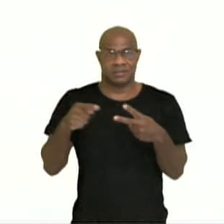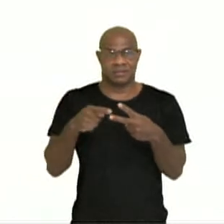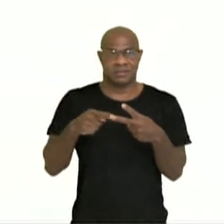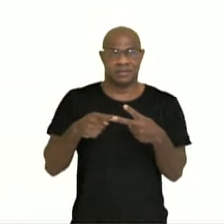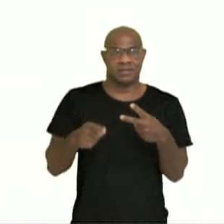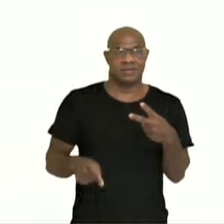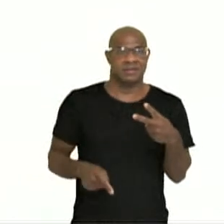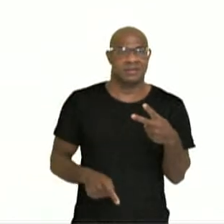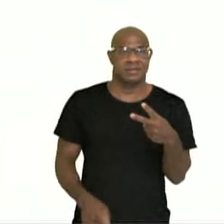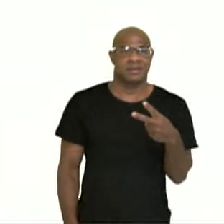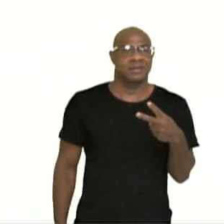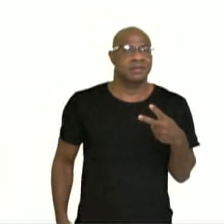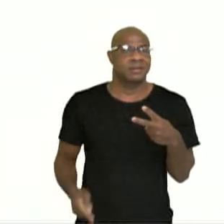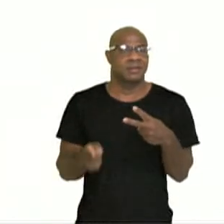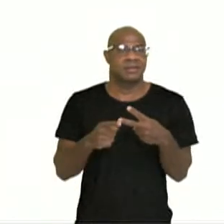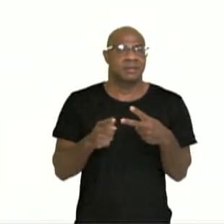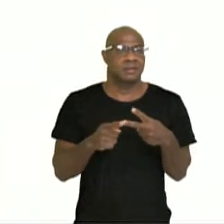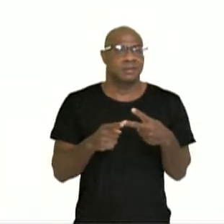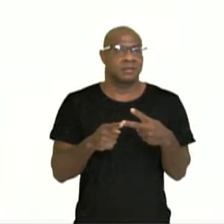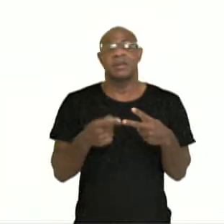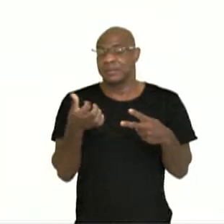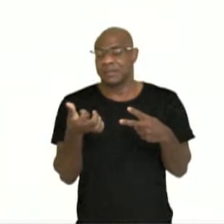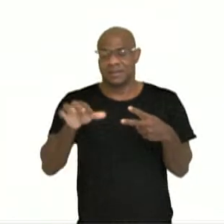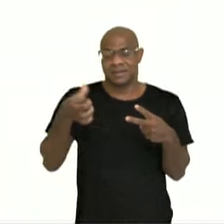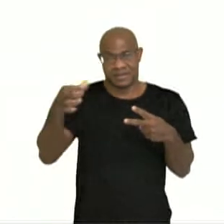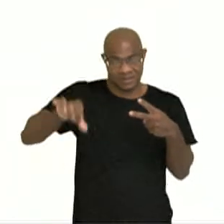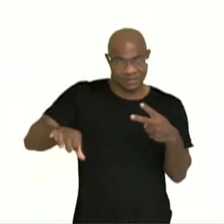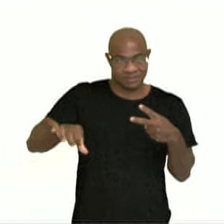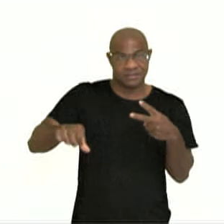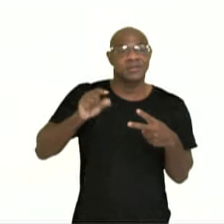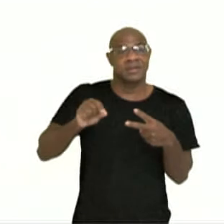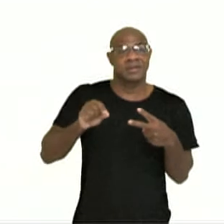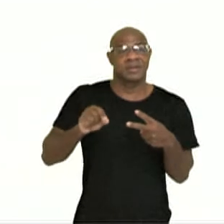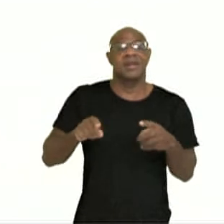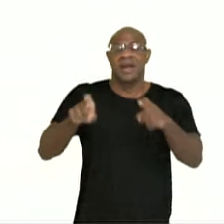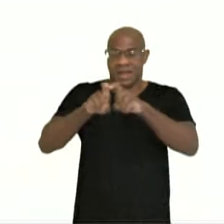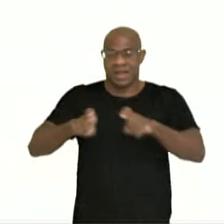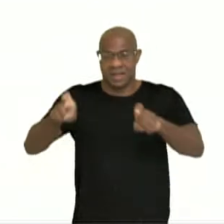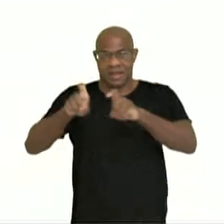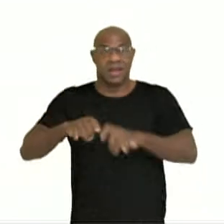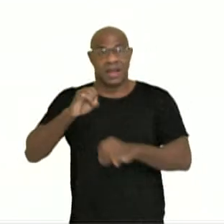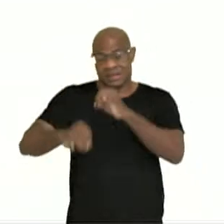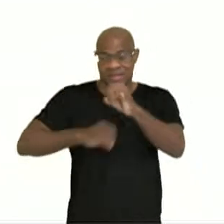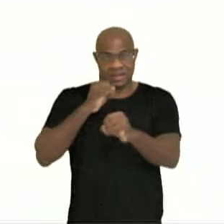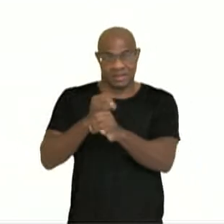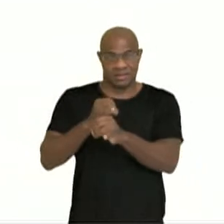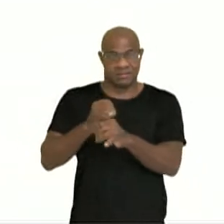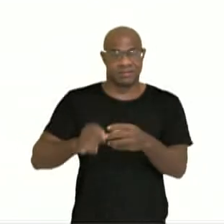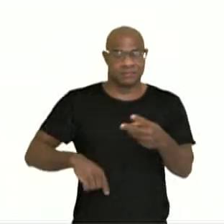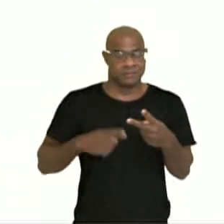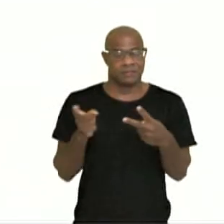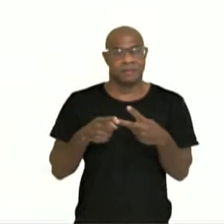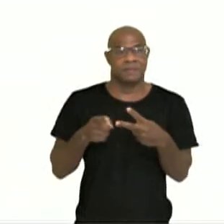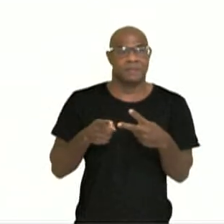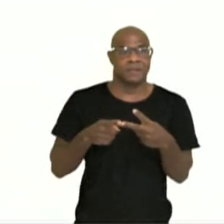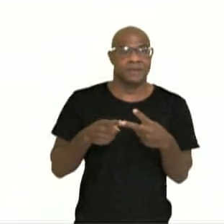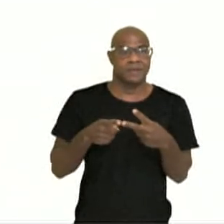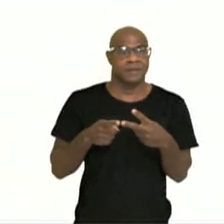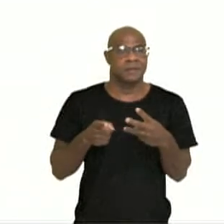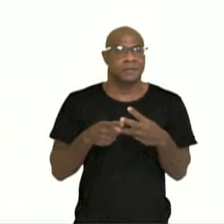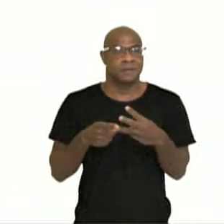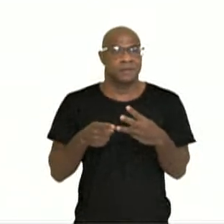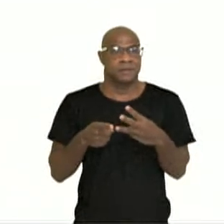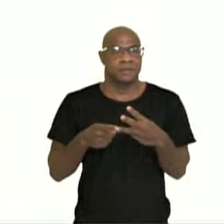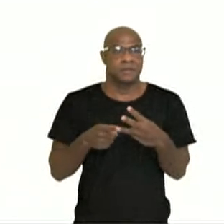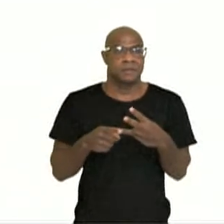internet was invented, né, em 1969 se inventou, então, a internet. Em 1672,